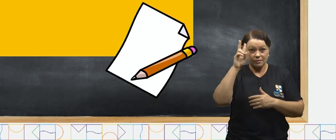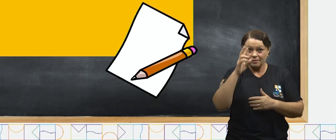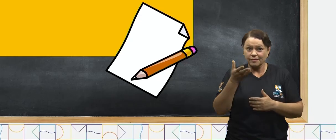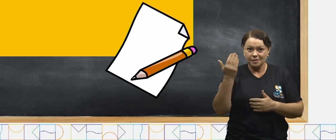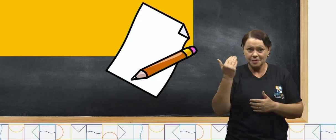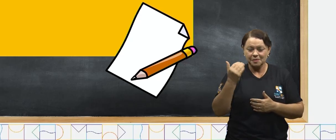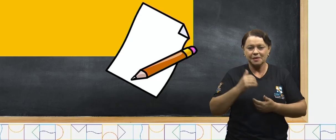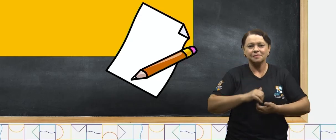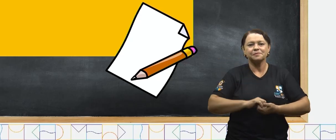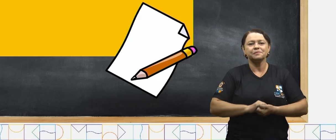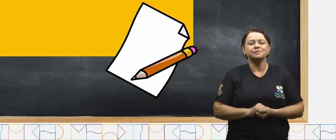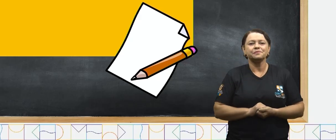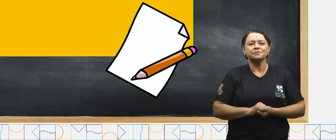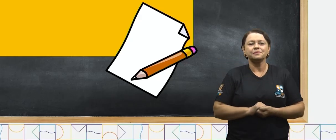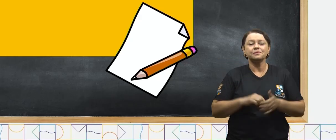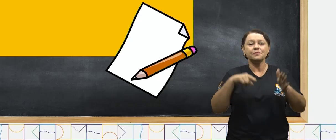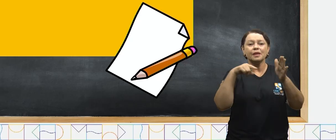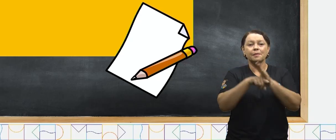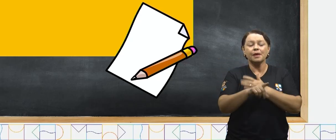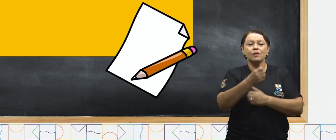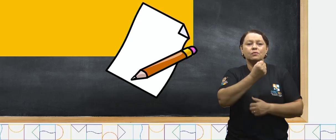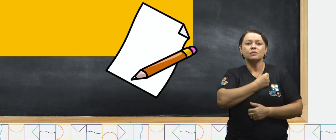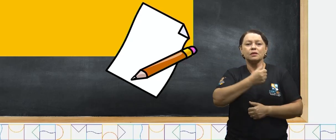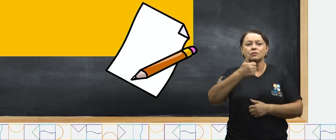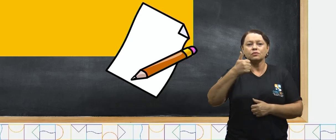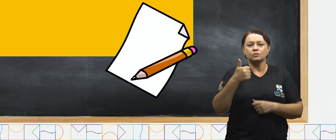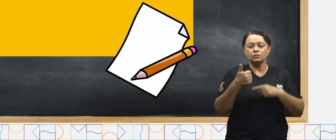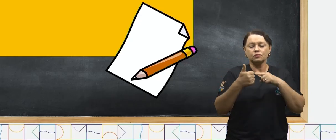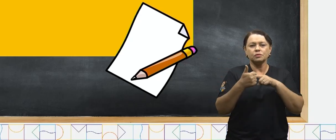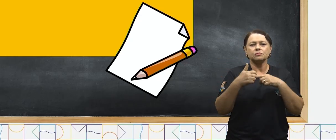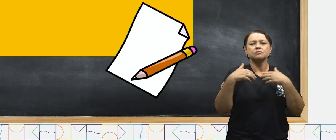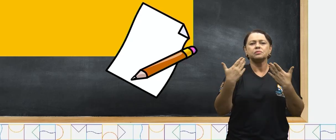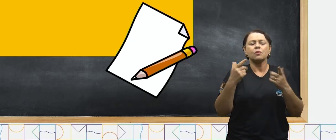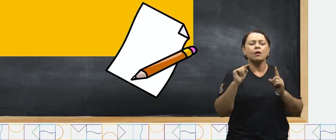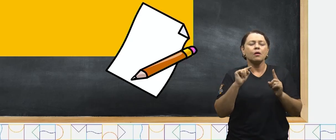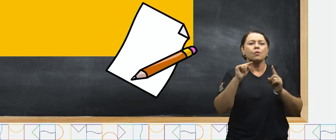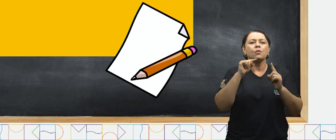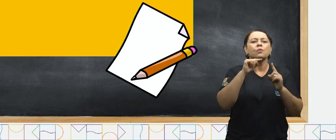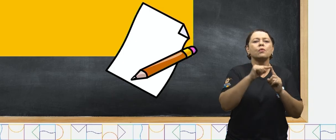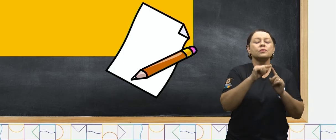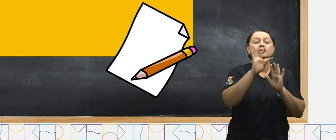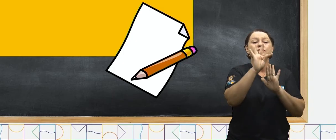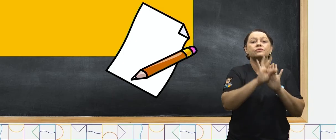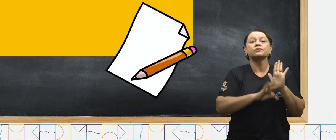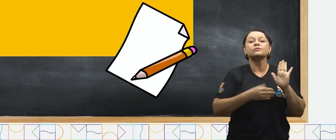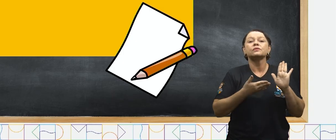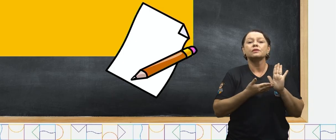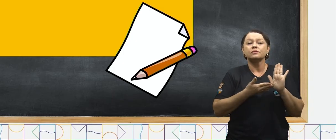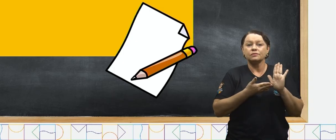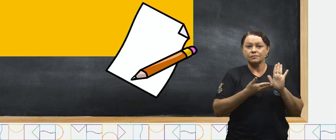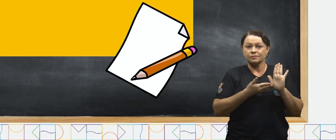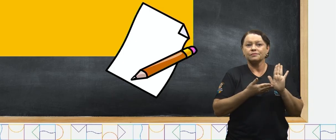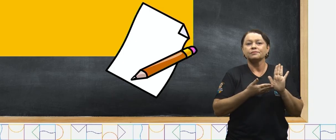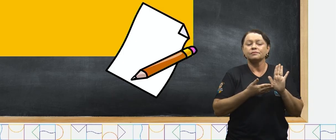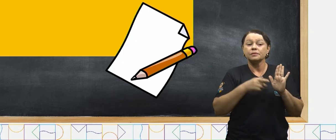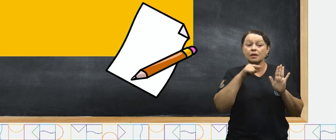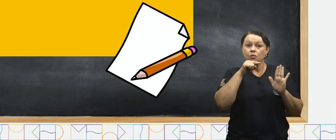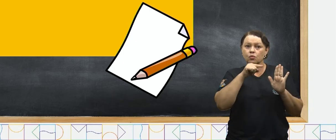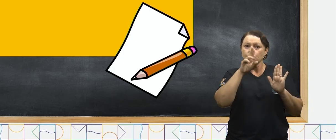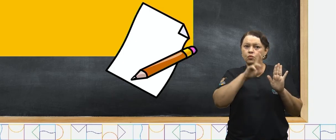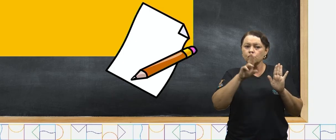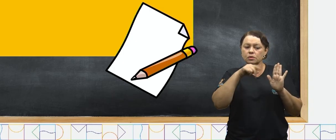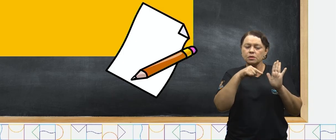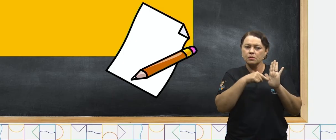lembrar? Pergunta número 1. Qual a finalidade do texto? Através dessa primeira